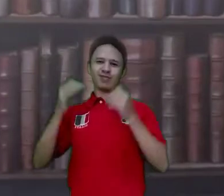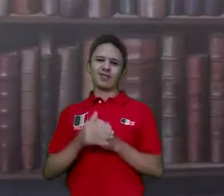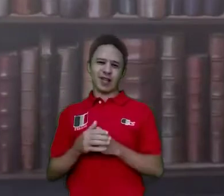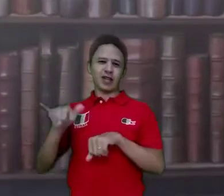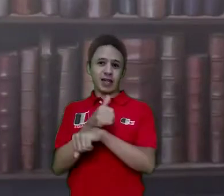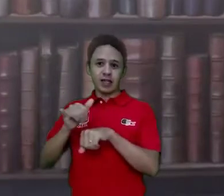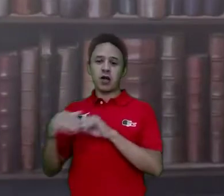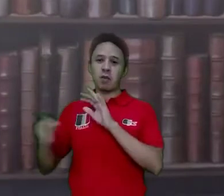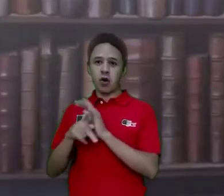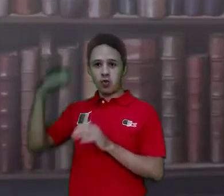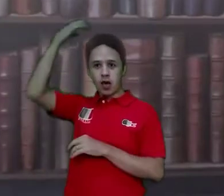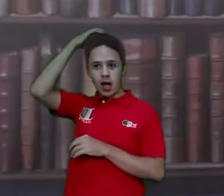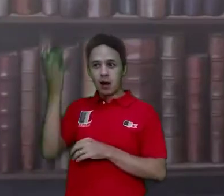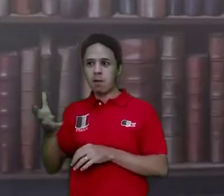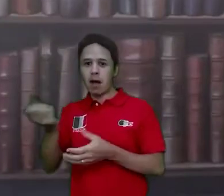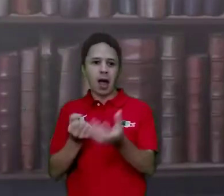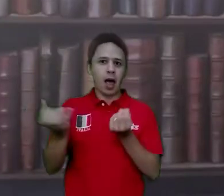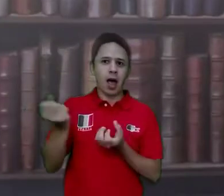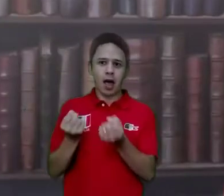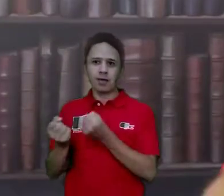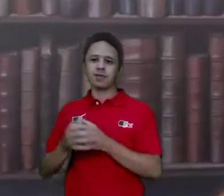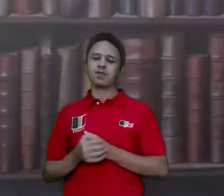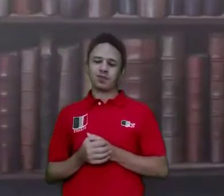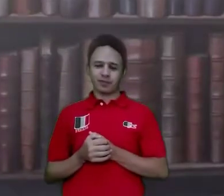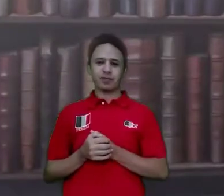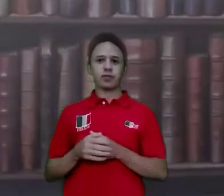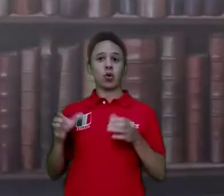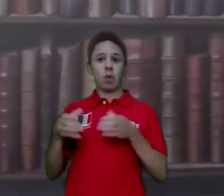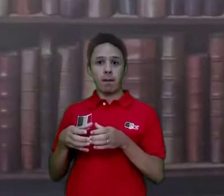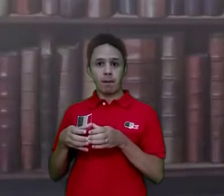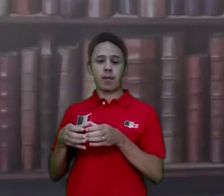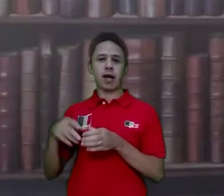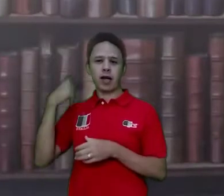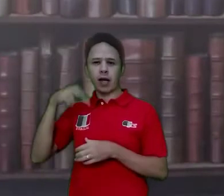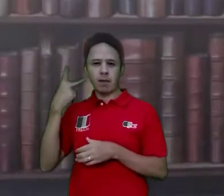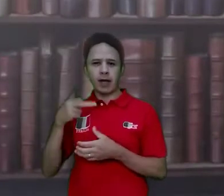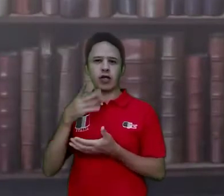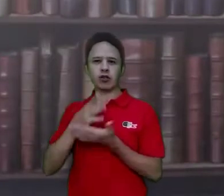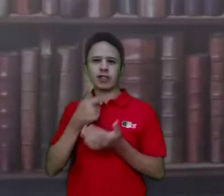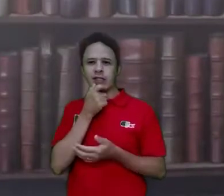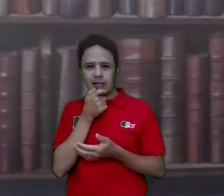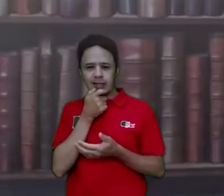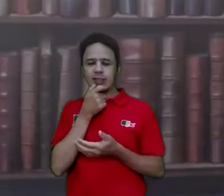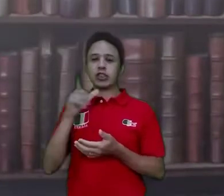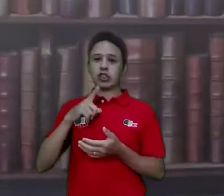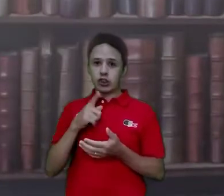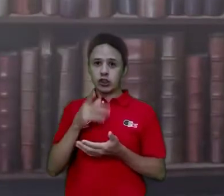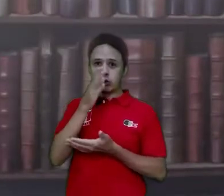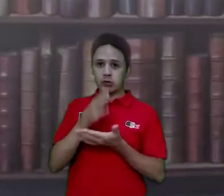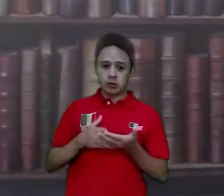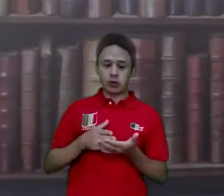do reino. Nesse momento, o parlamento inglês já estava dividido em Câmara